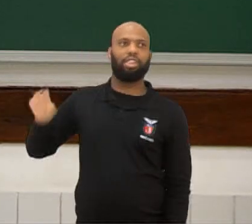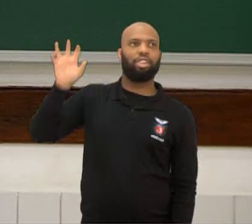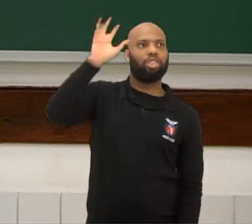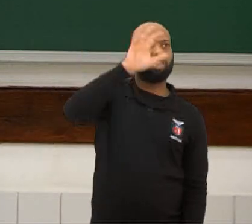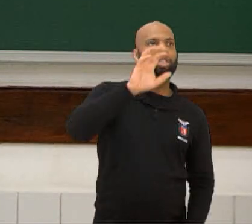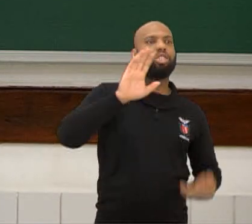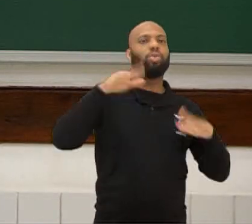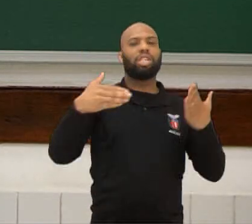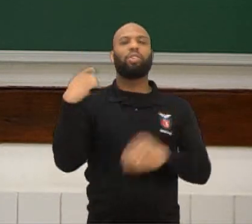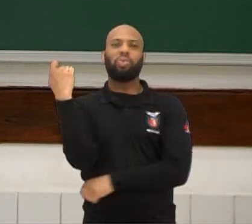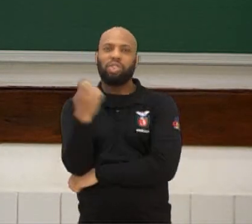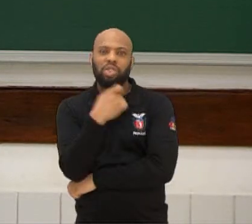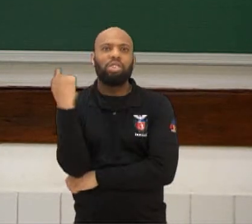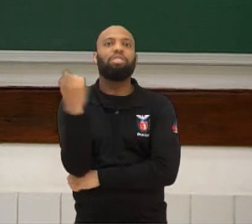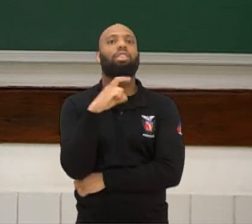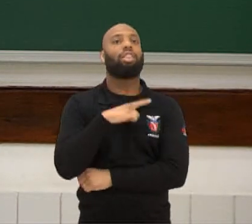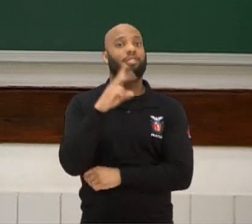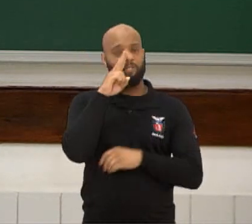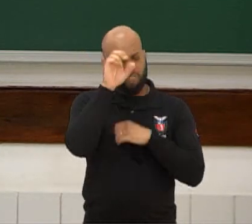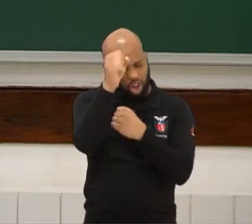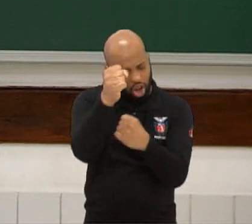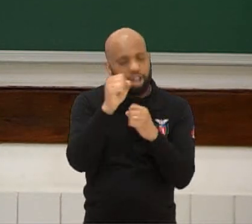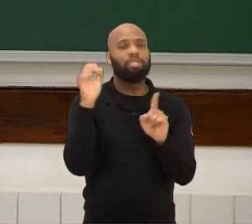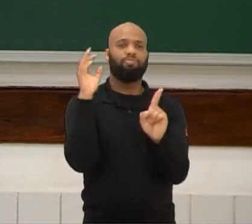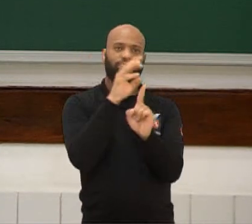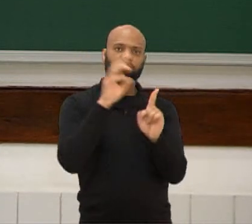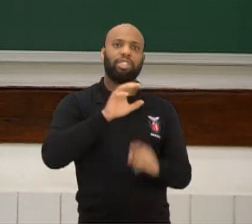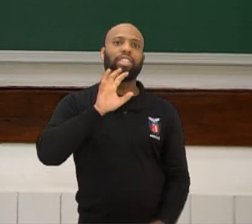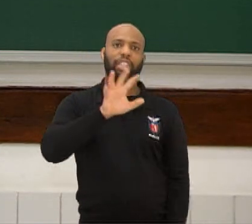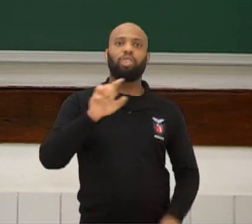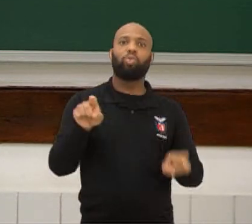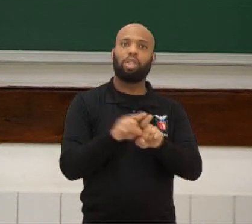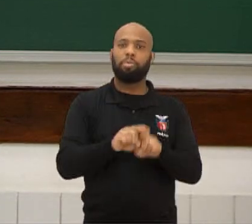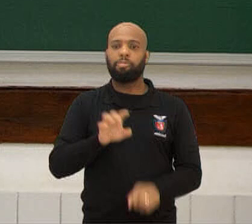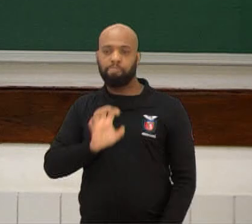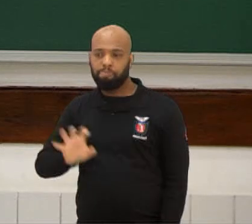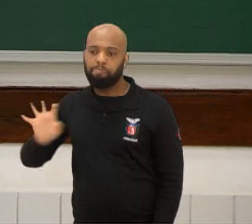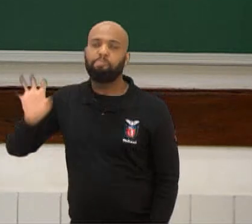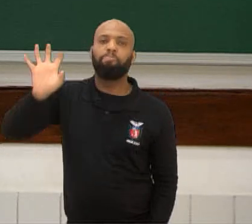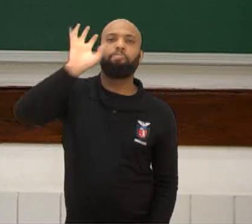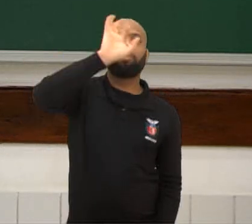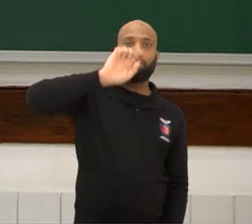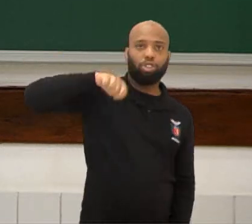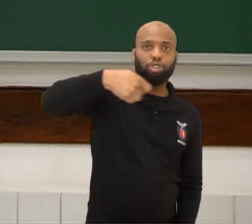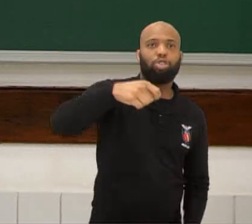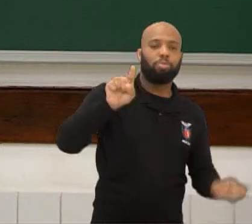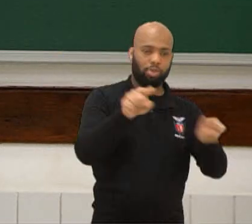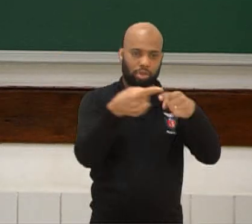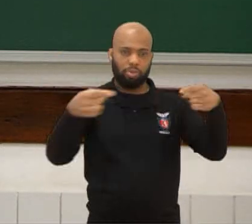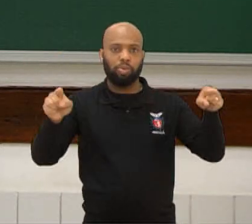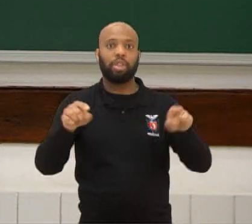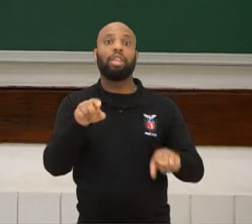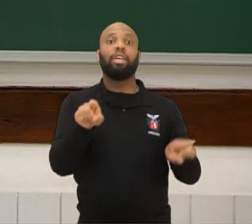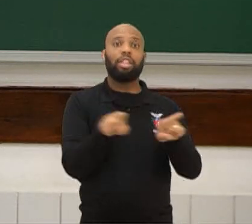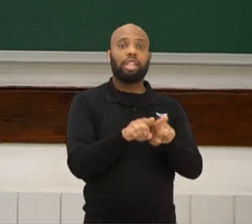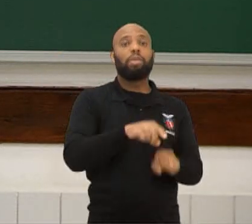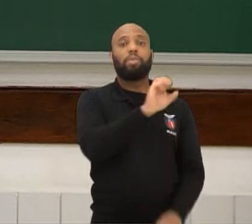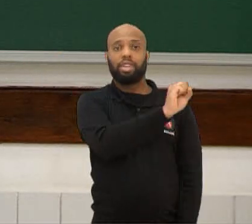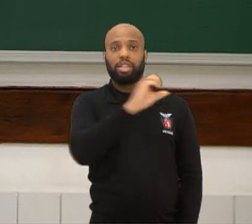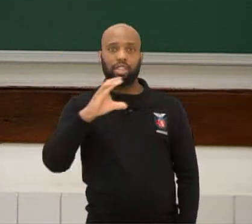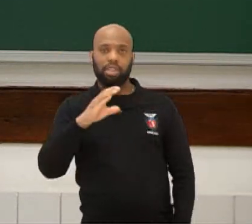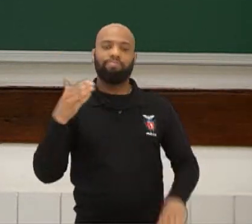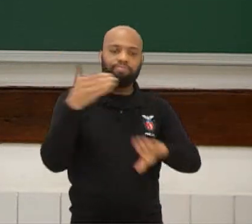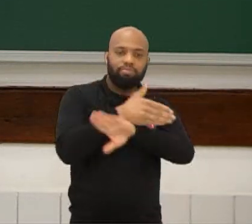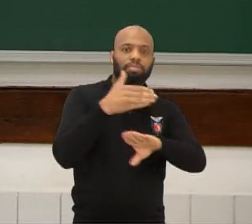sabe que o Rio Grande do Sul tem uma força muito grande regional em relação à música, Santa Catarina